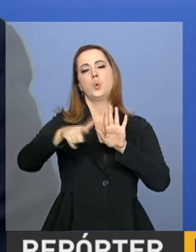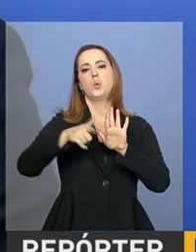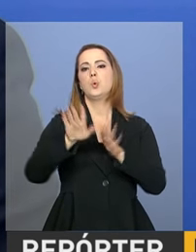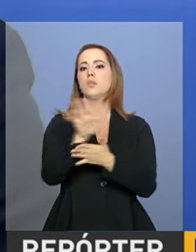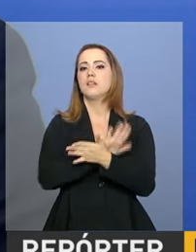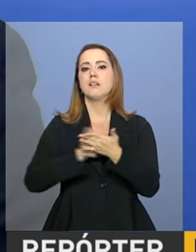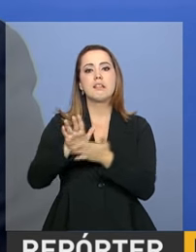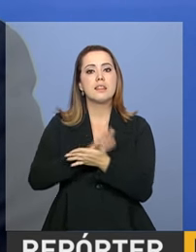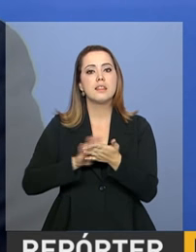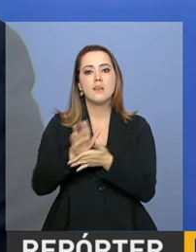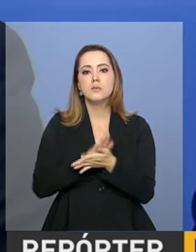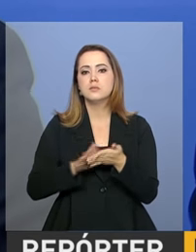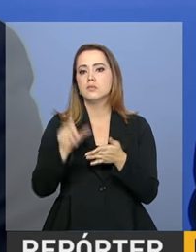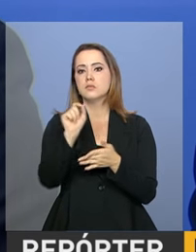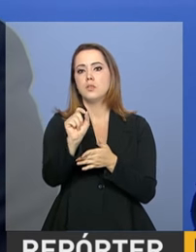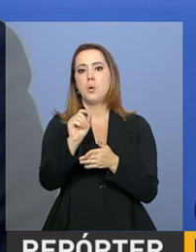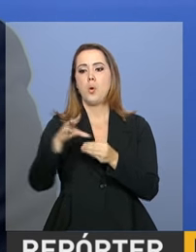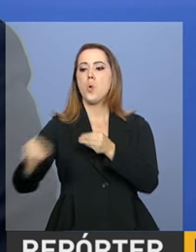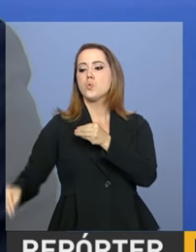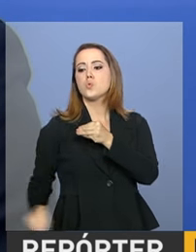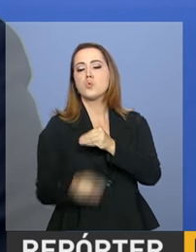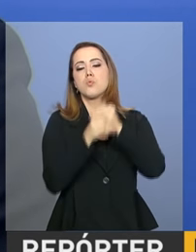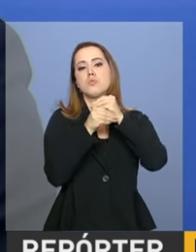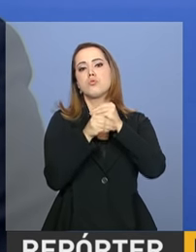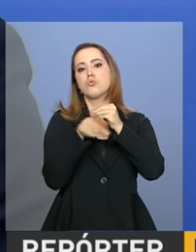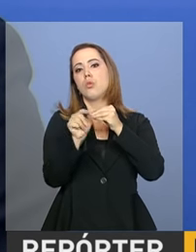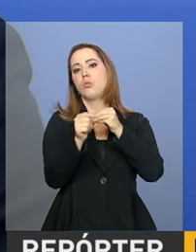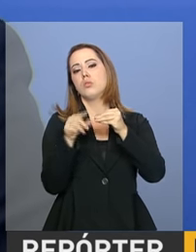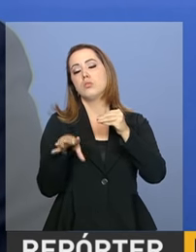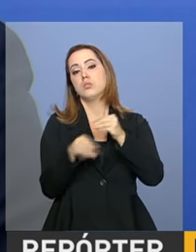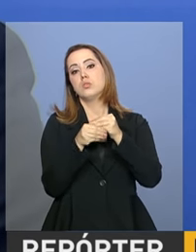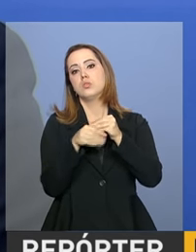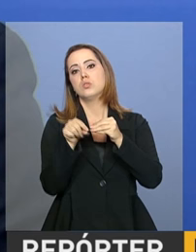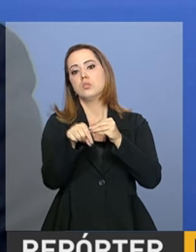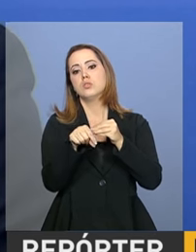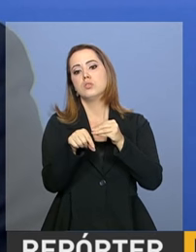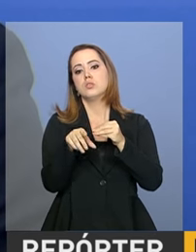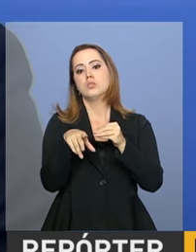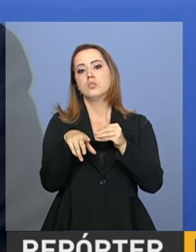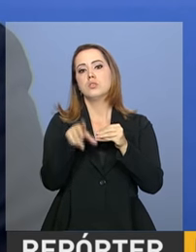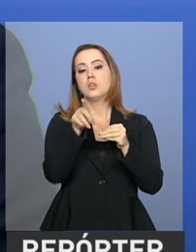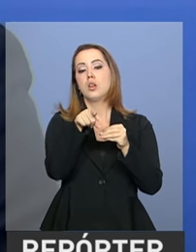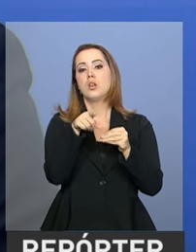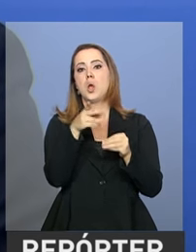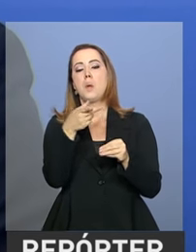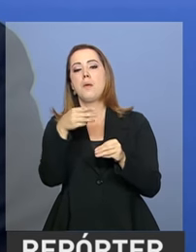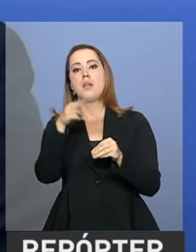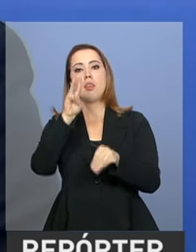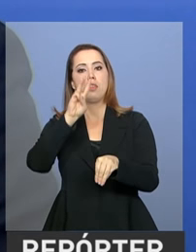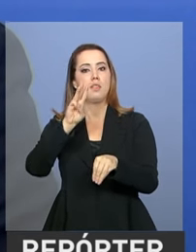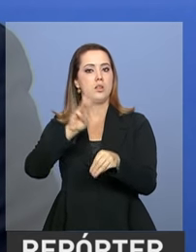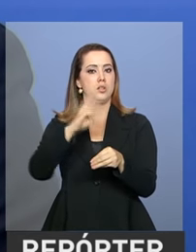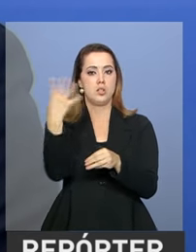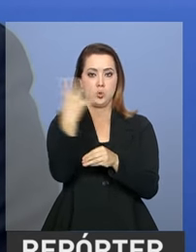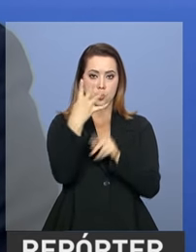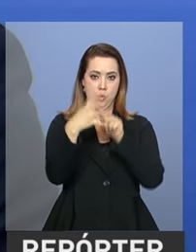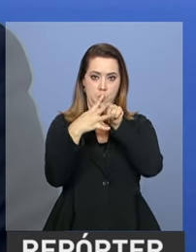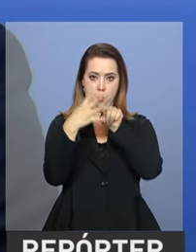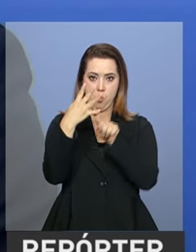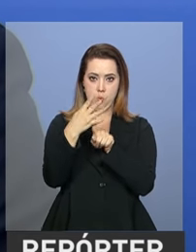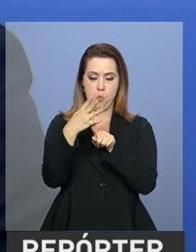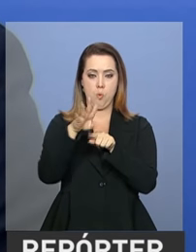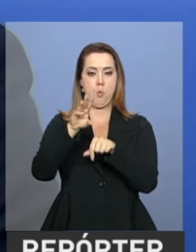em nenhum momento, a substituição da aritmética das quatro operações